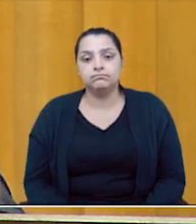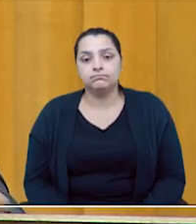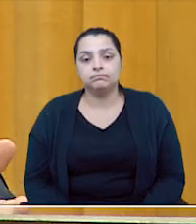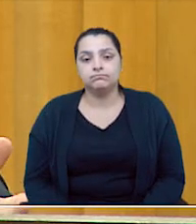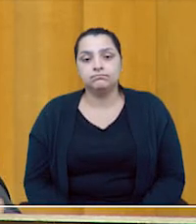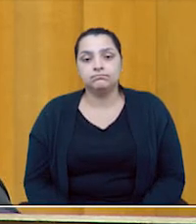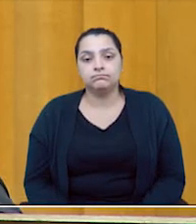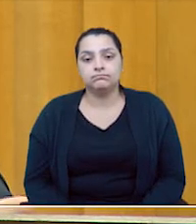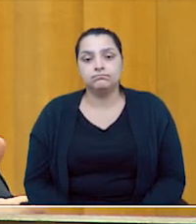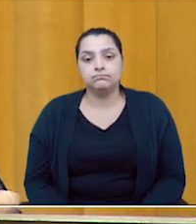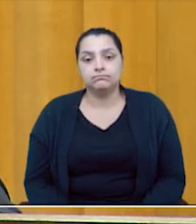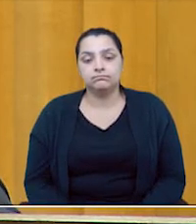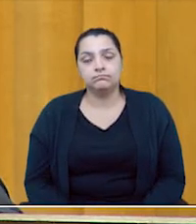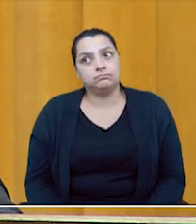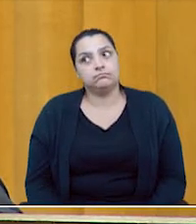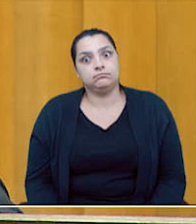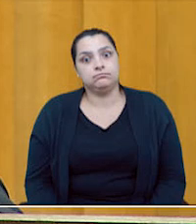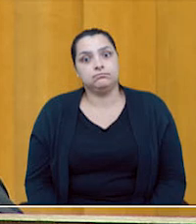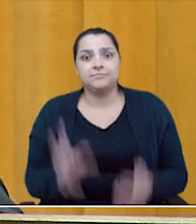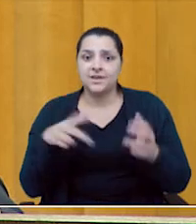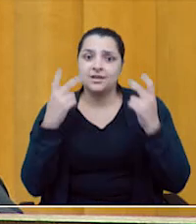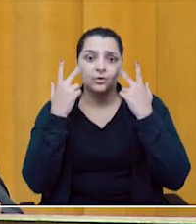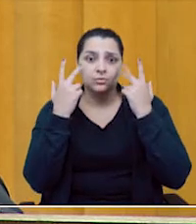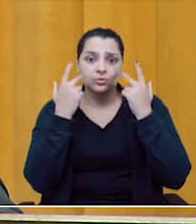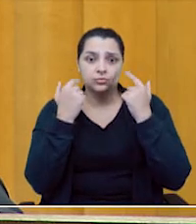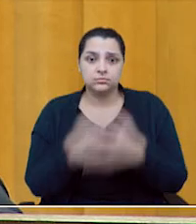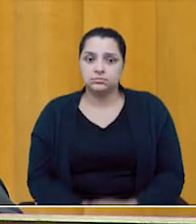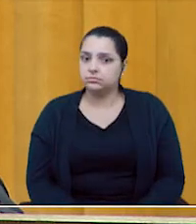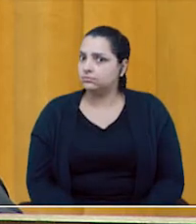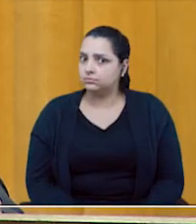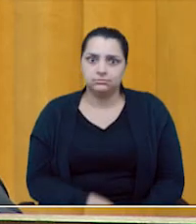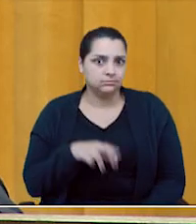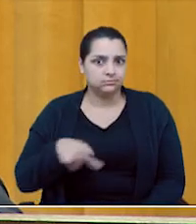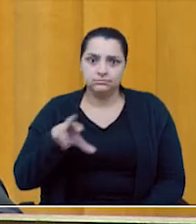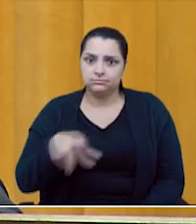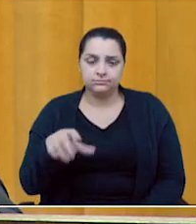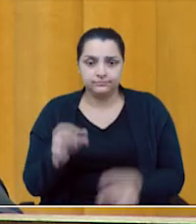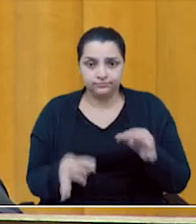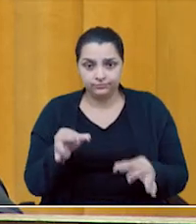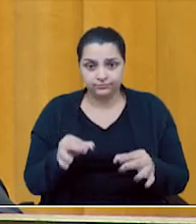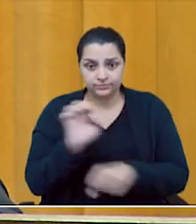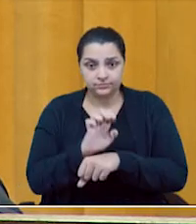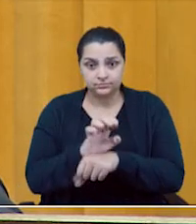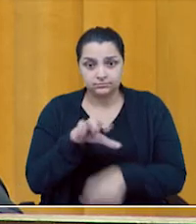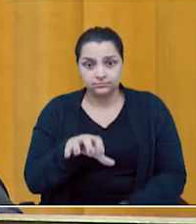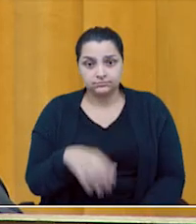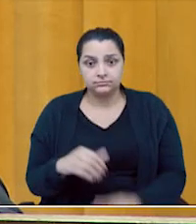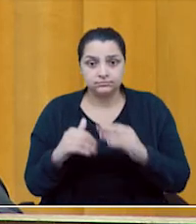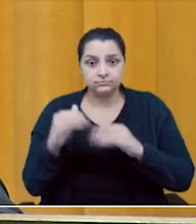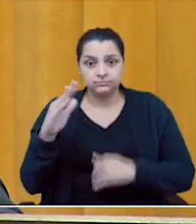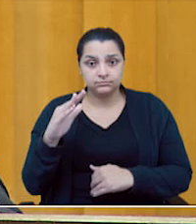Alguém pode dizer, tá, mas isso é comum. É, não. Na Justiça Estadual, por exemplo, mal passa de 30%.